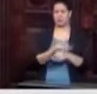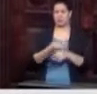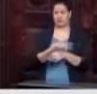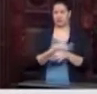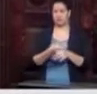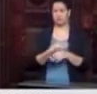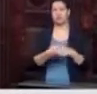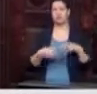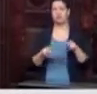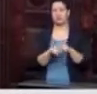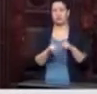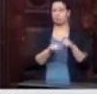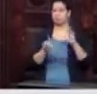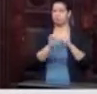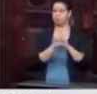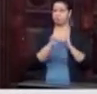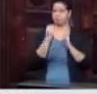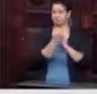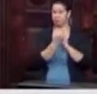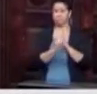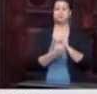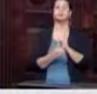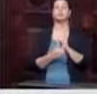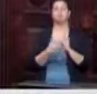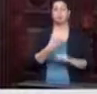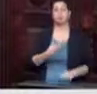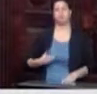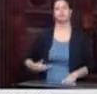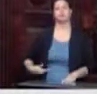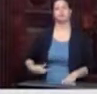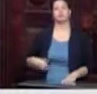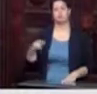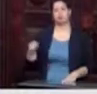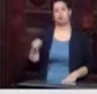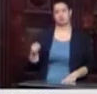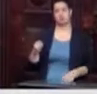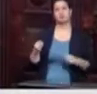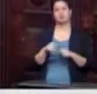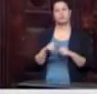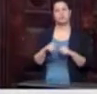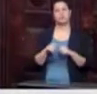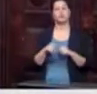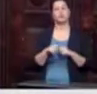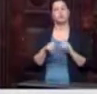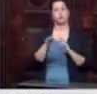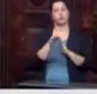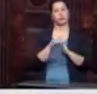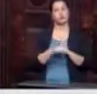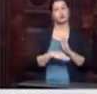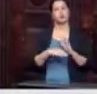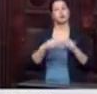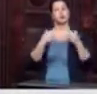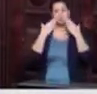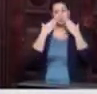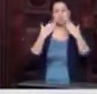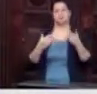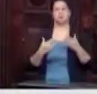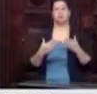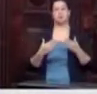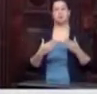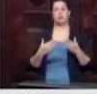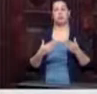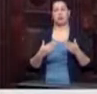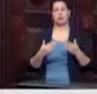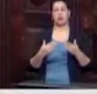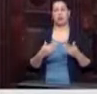se sobrepondo ao legislado. Esse governo, ele faz essa agenda para mostrar utilidade para os